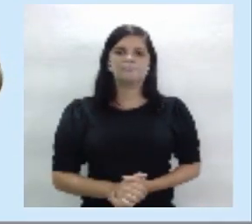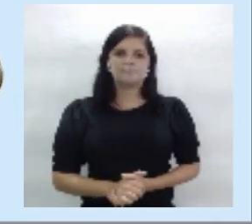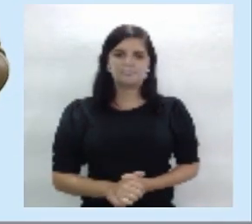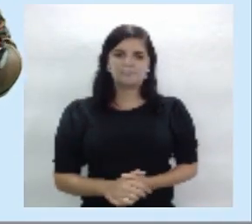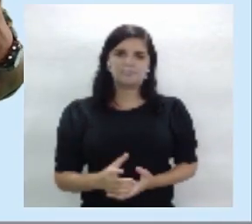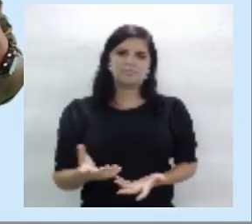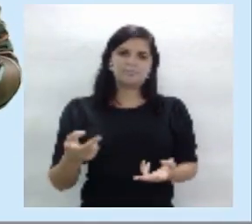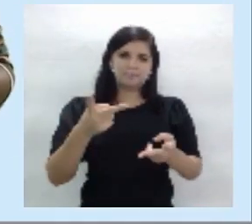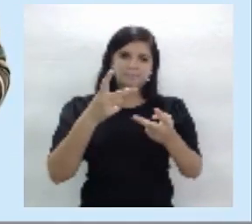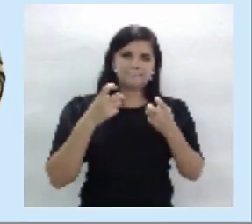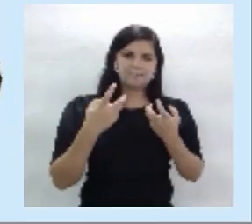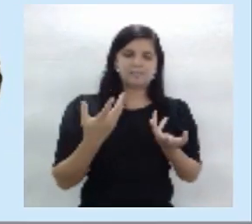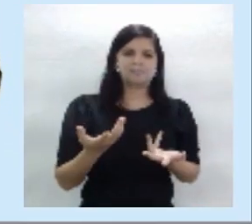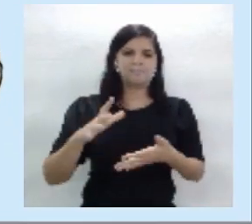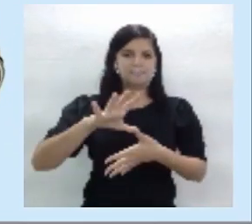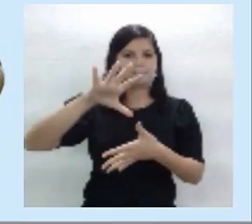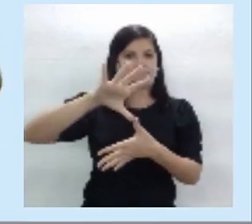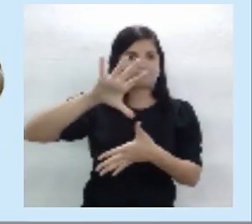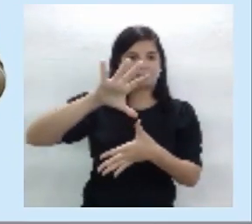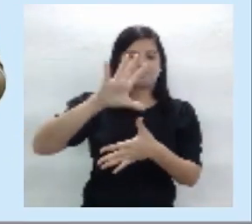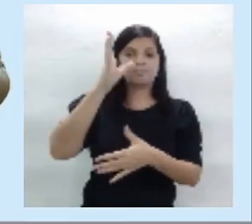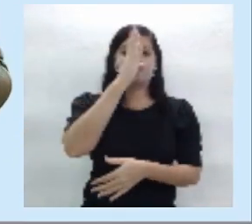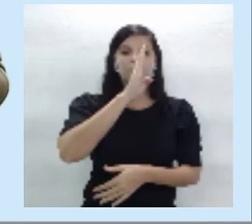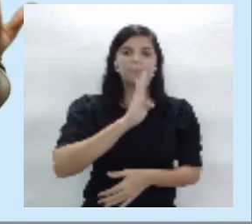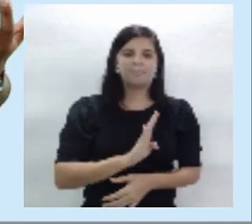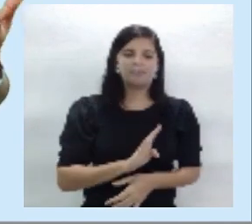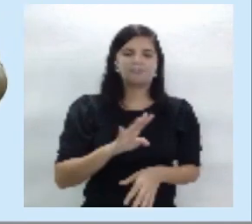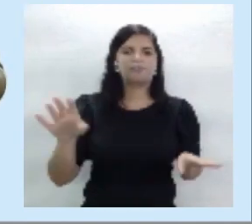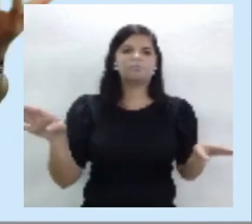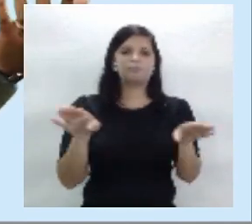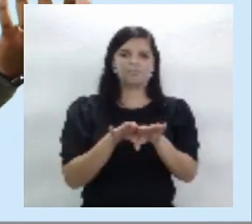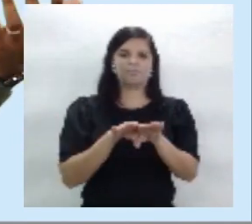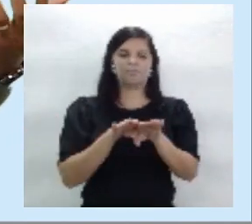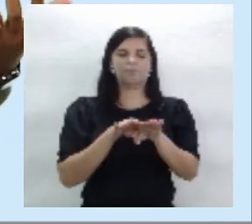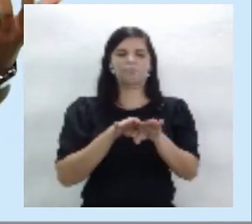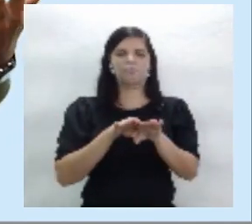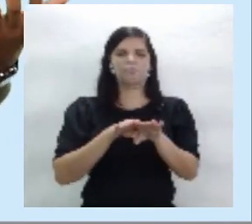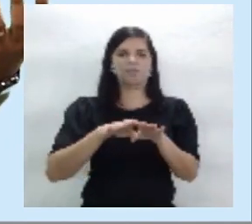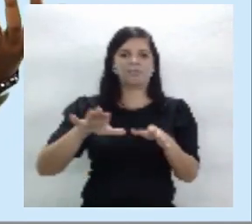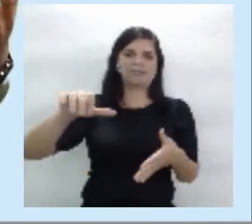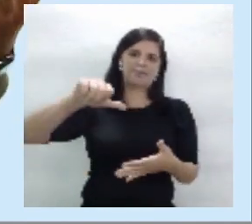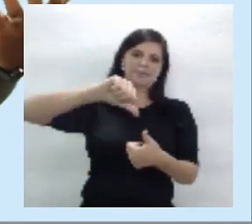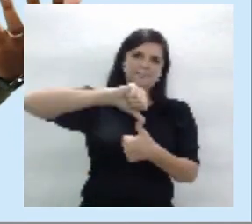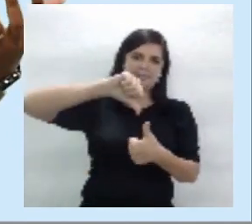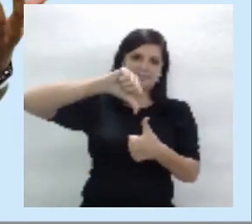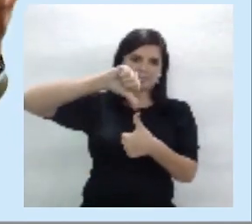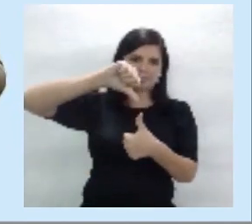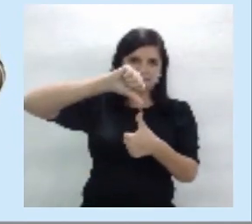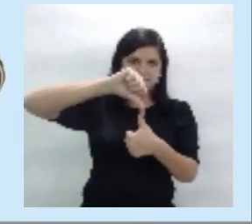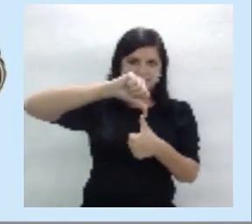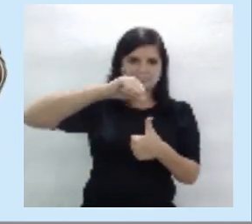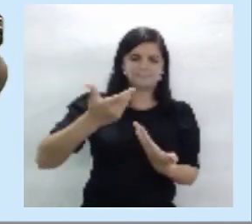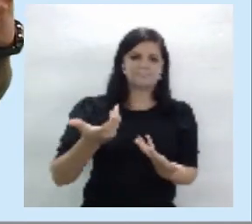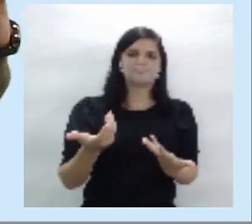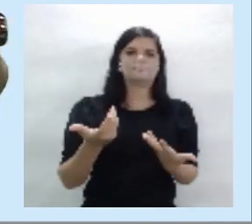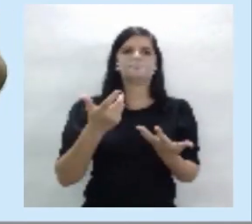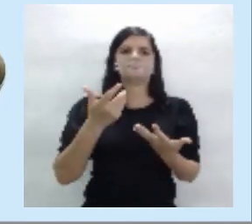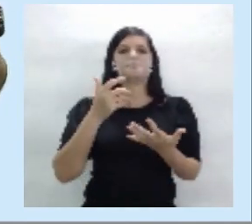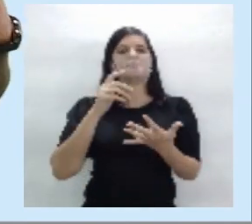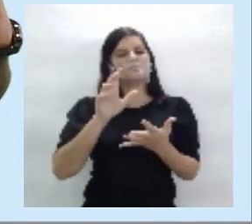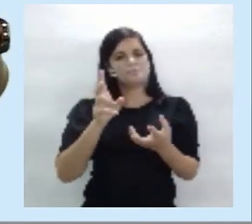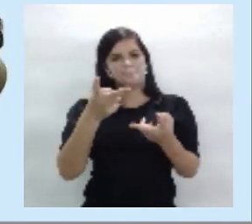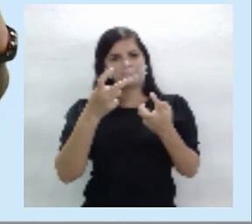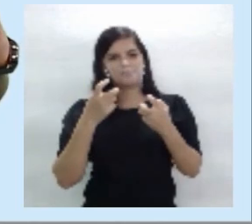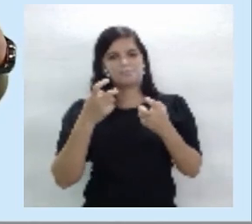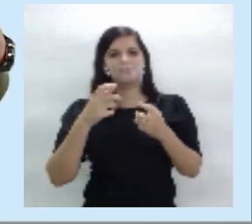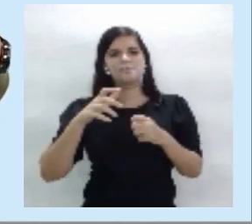gente está conseguindo observar através do mapa que o Brasil ele se iguala, né, que a América Latina, parte dela, boa parte dela, se iguala às